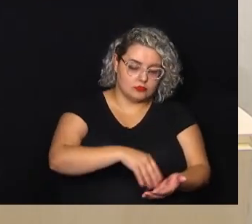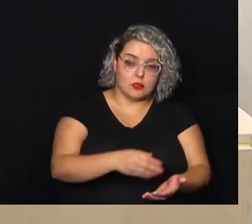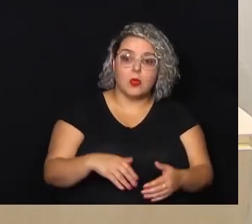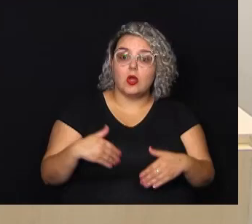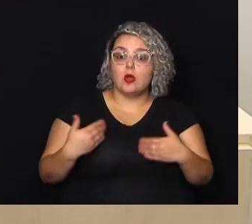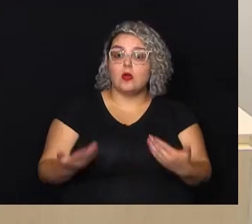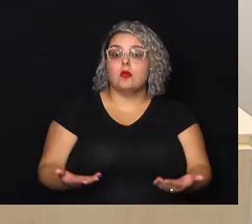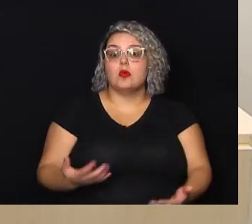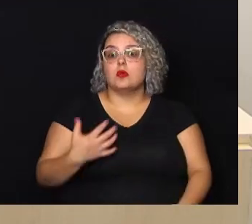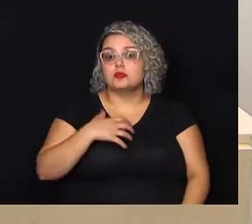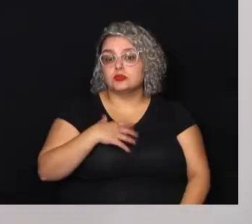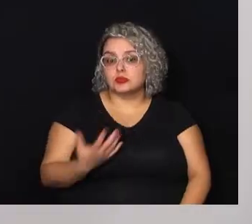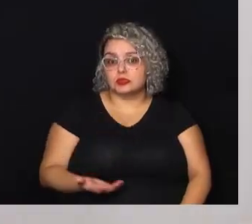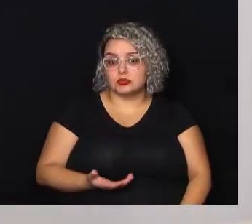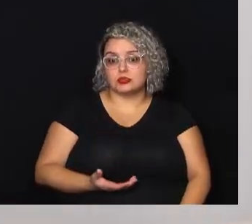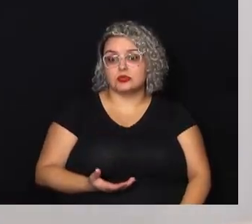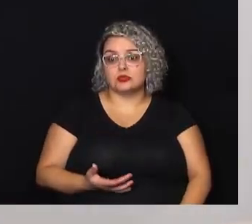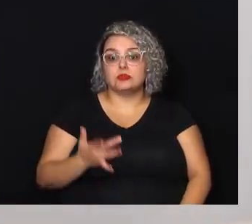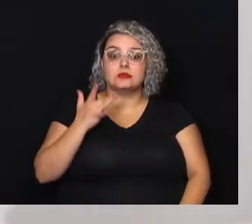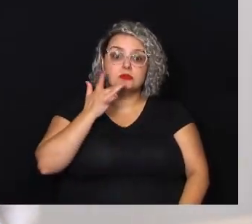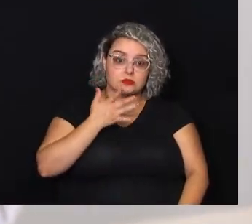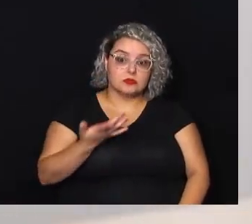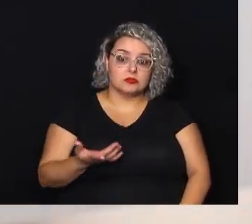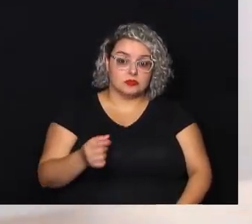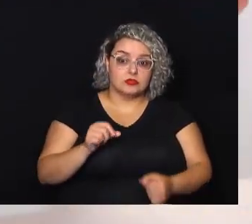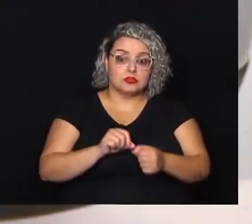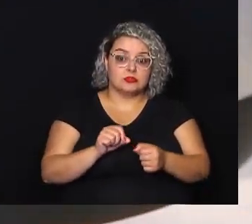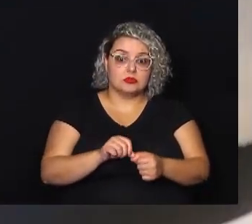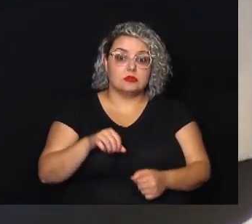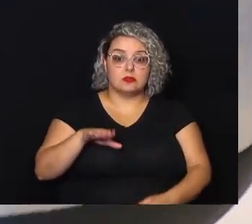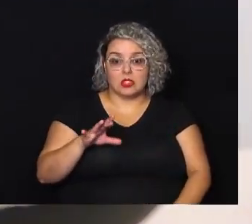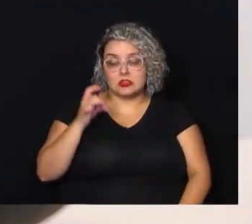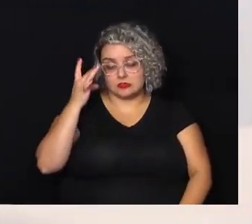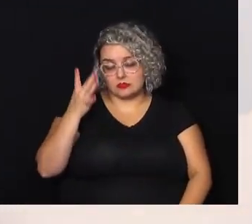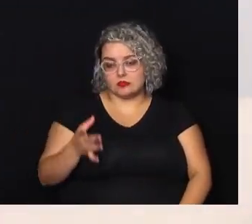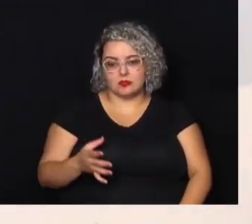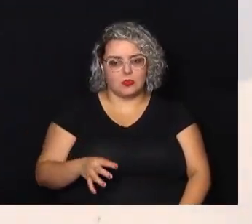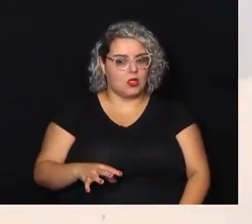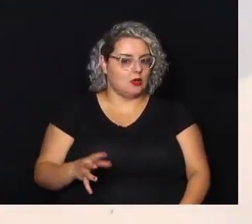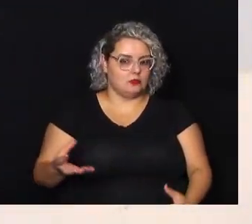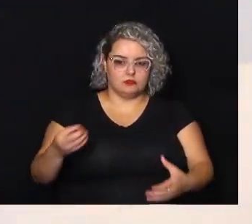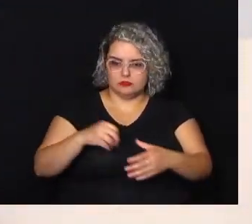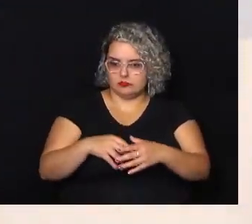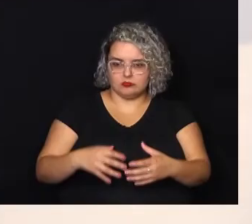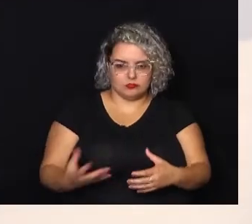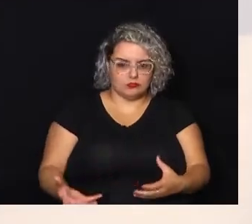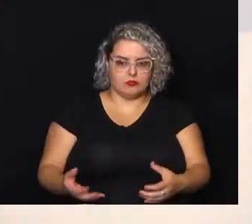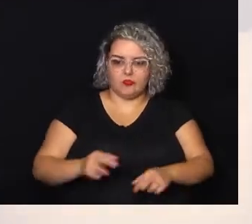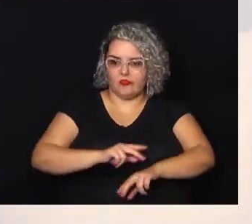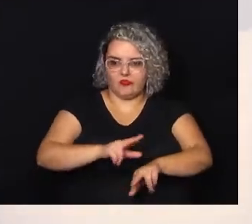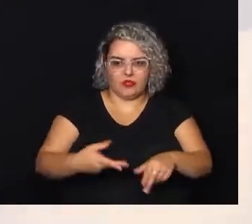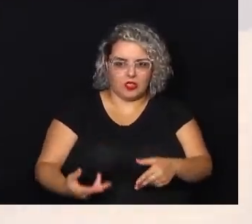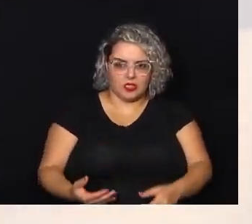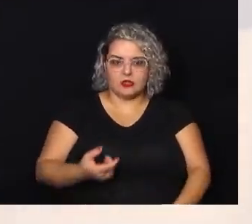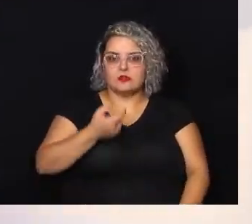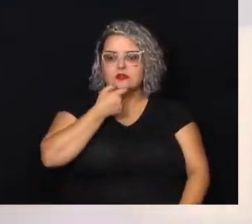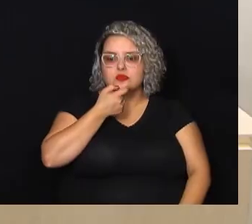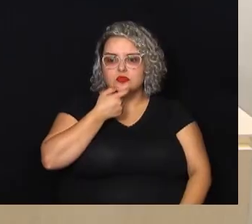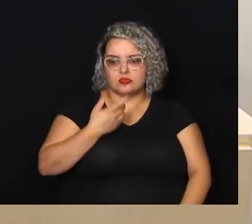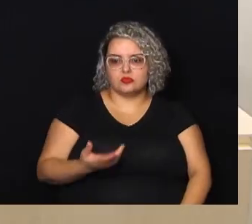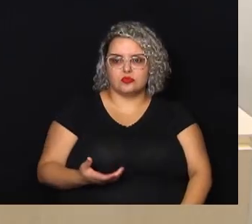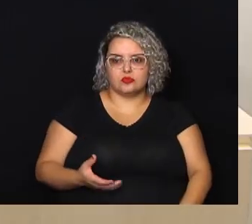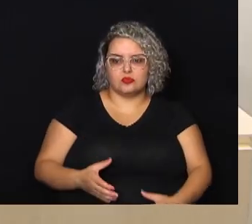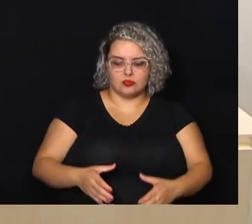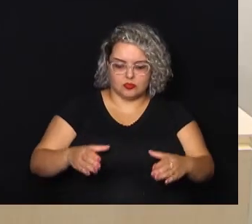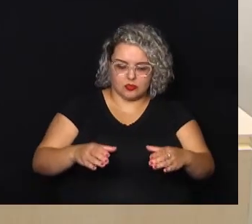açúcar. Então, qual que é a forma mais gostosa, assim, né, de fazer mais fácil? A gente coloca uma quantidade grande de